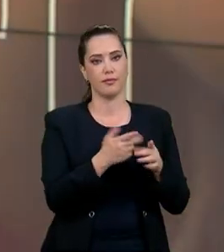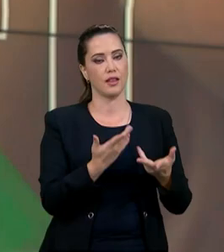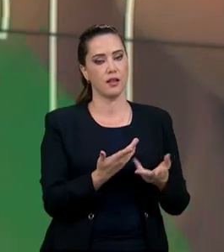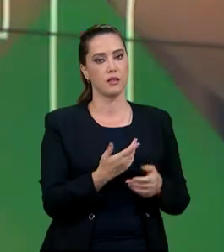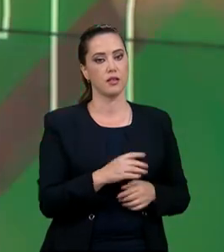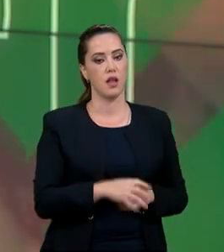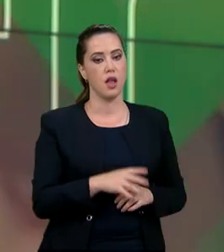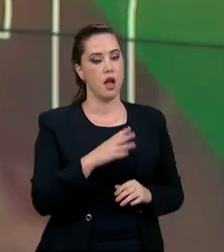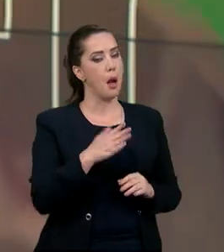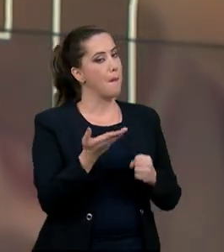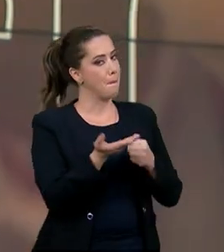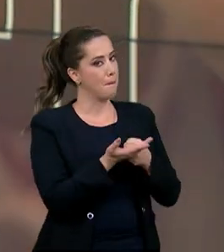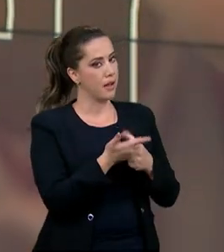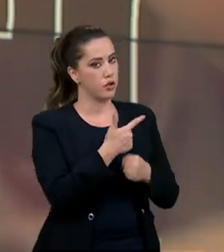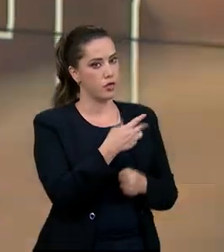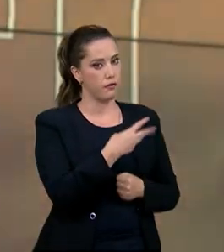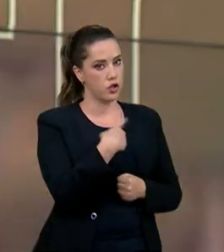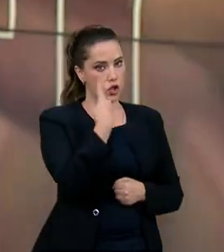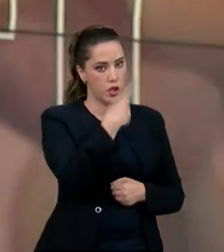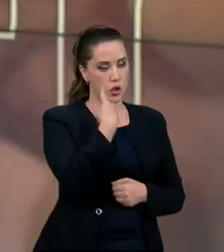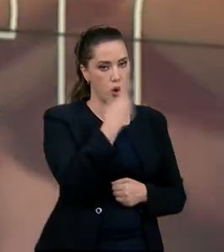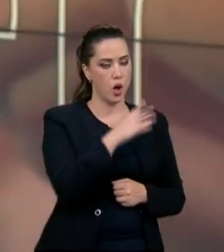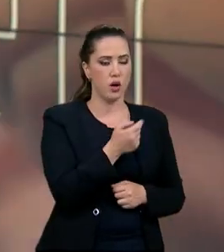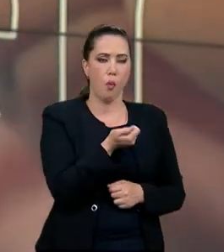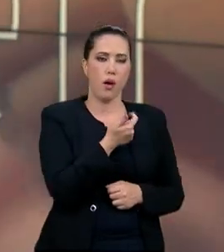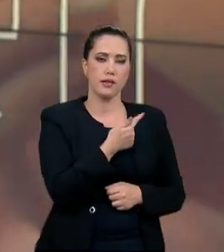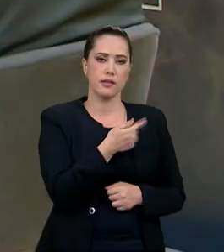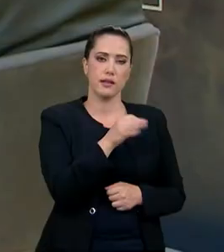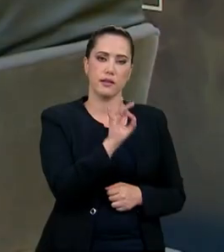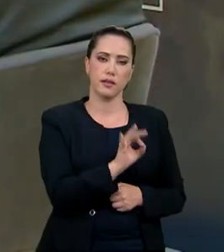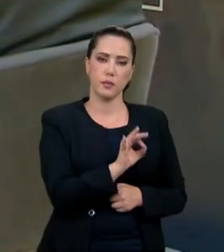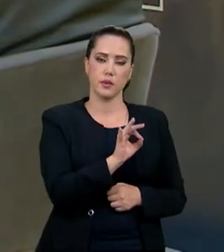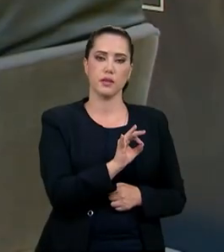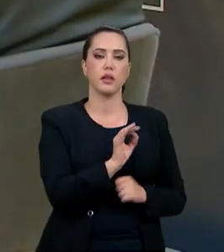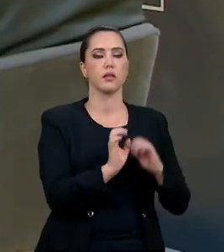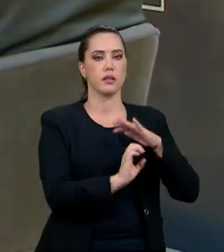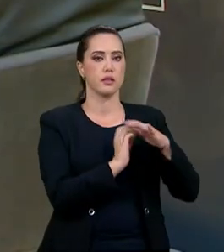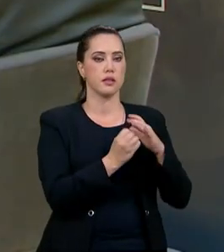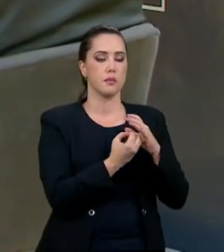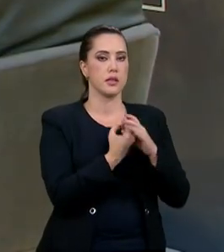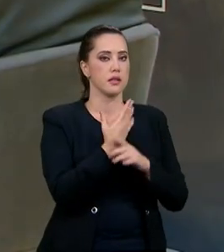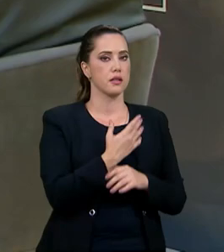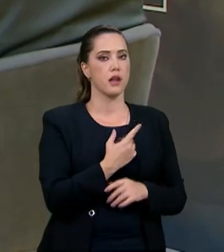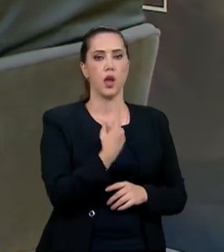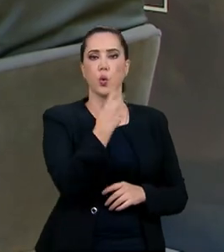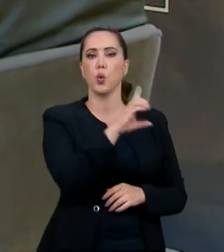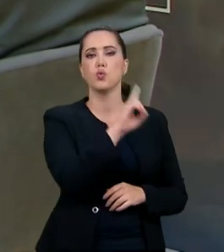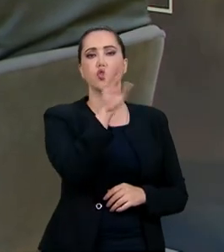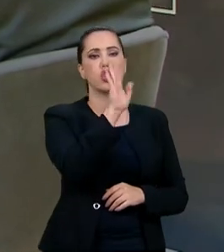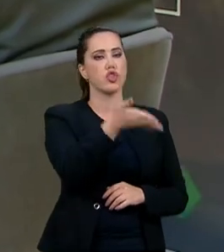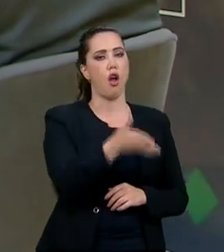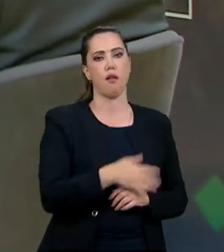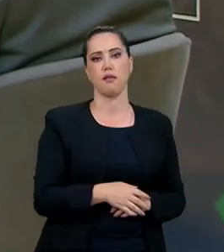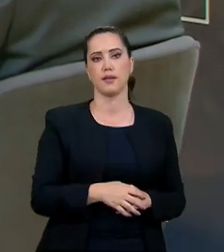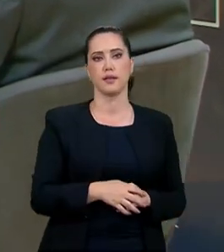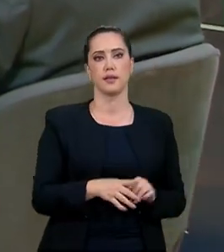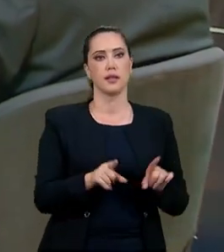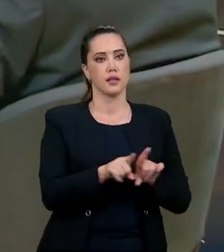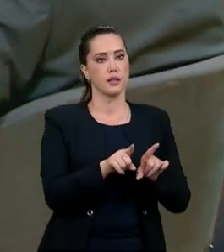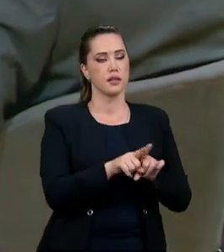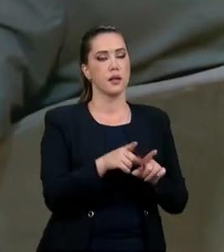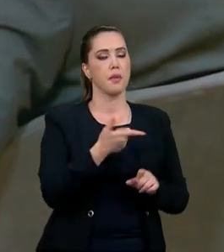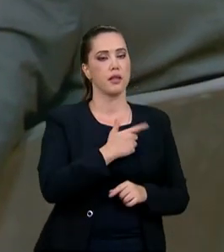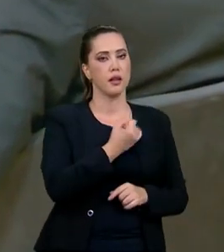23 horas é a média, sendo que quase 70% dessas empresas criadas, elas são criadas com menos de um dia. Né? Além disso, você